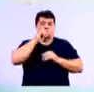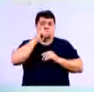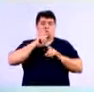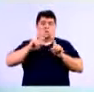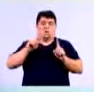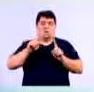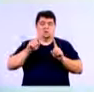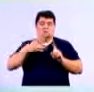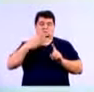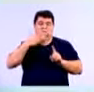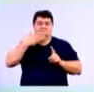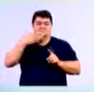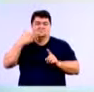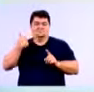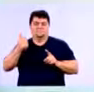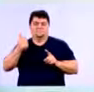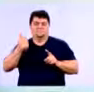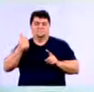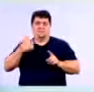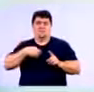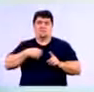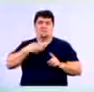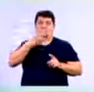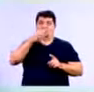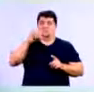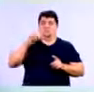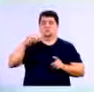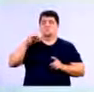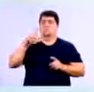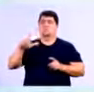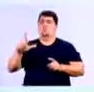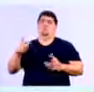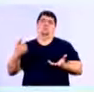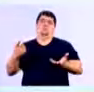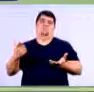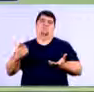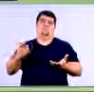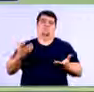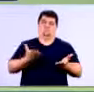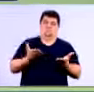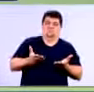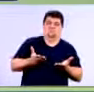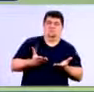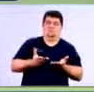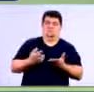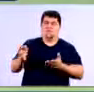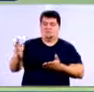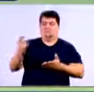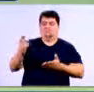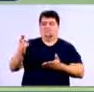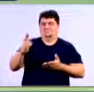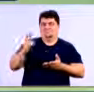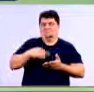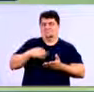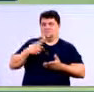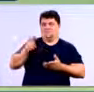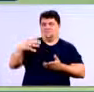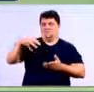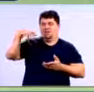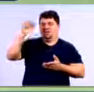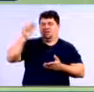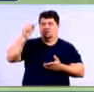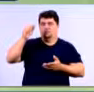mercado. E aí eu investi R$1 milhão, agora ganhei 300 mil. Então, o retorno significa o seu